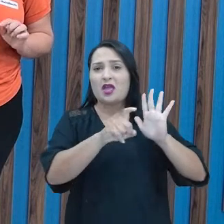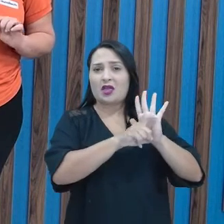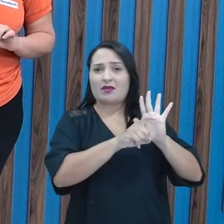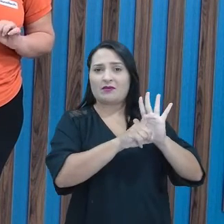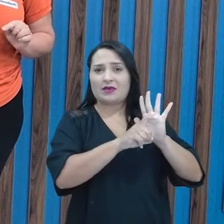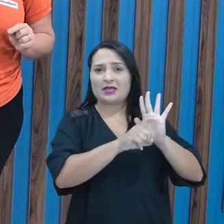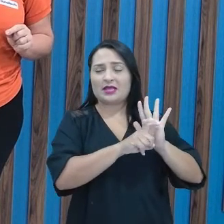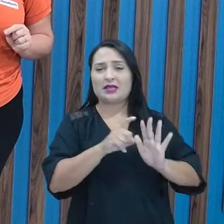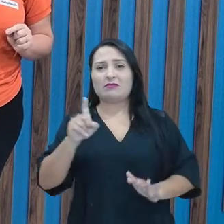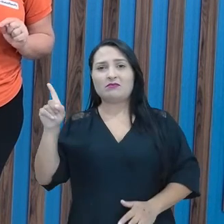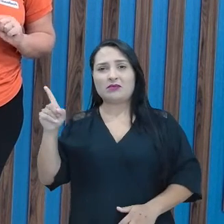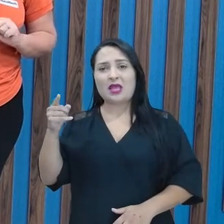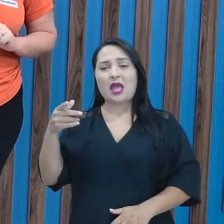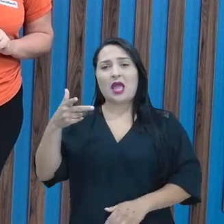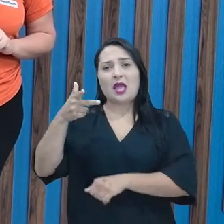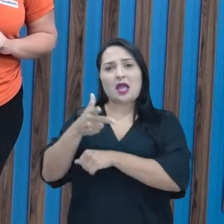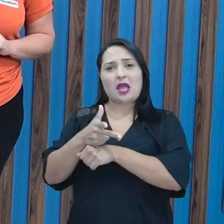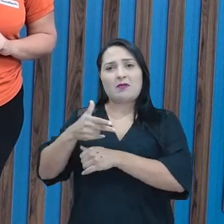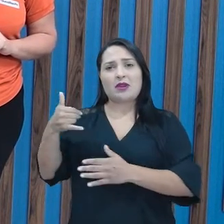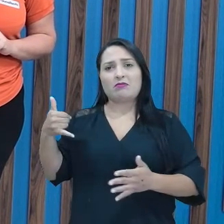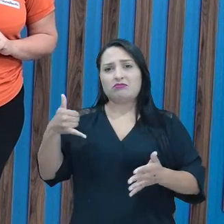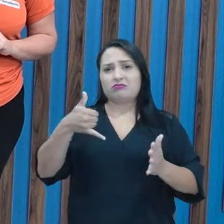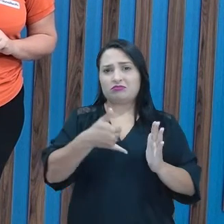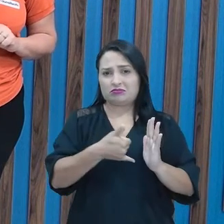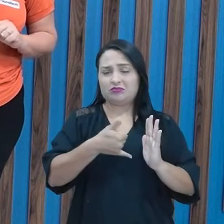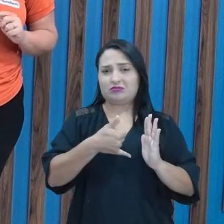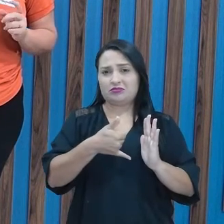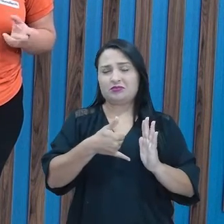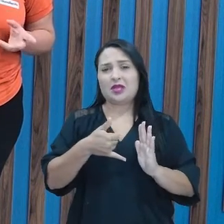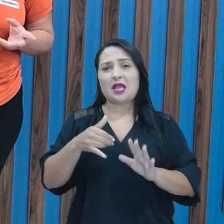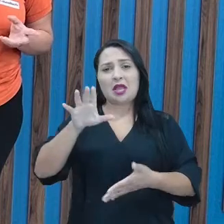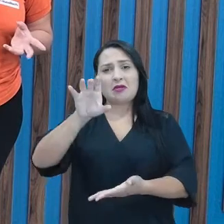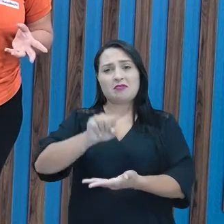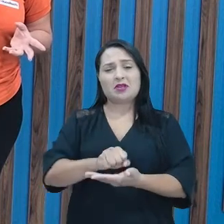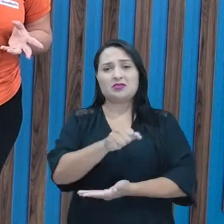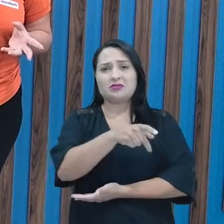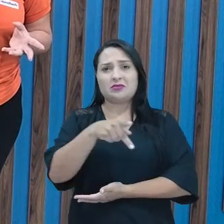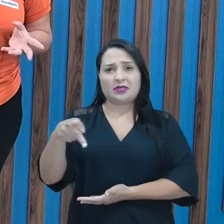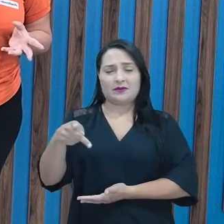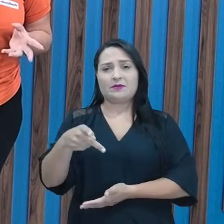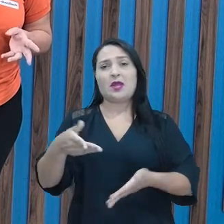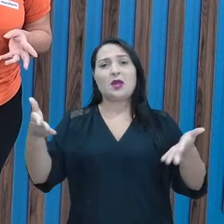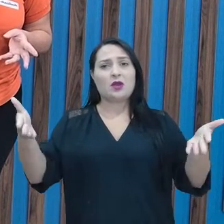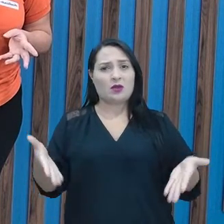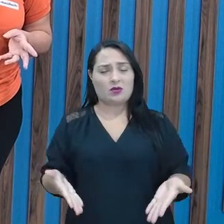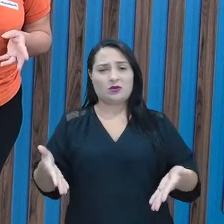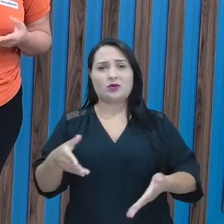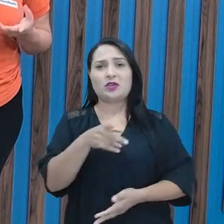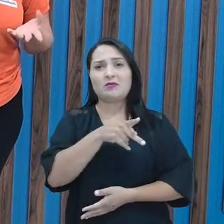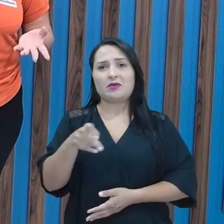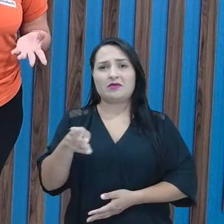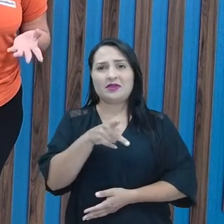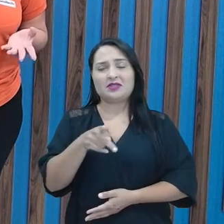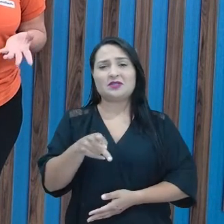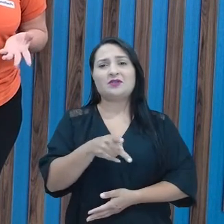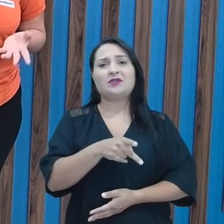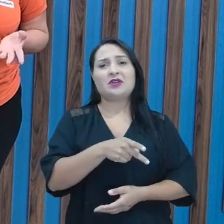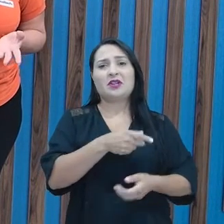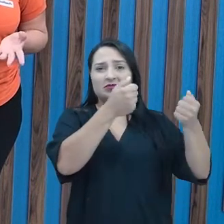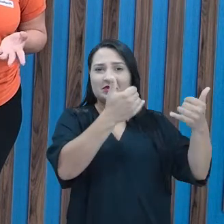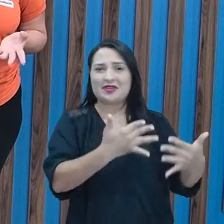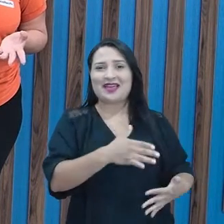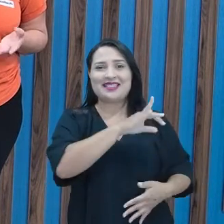Code aproxima a câmera e baixe o aplicativo. E no dia de hoje, como a professora Verônica bem citou, que hoje é o dia